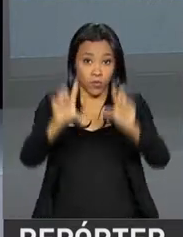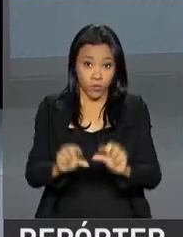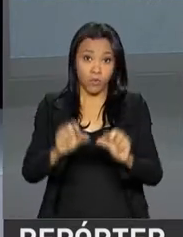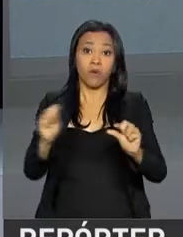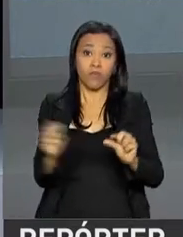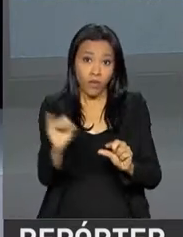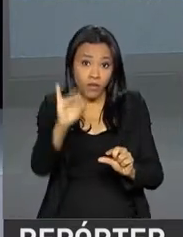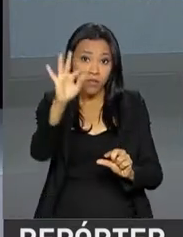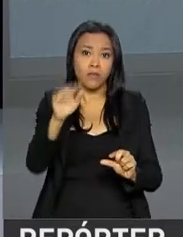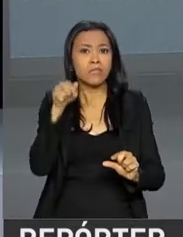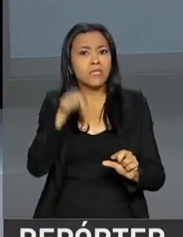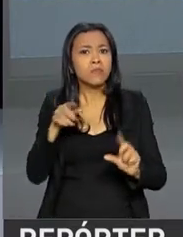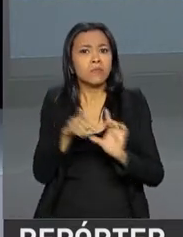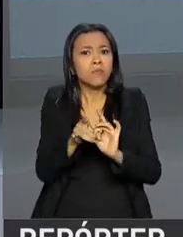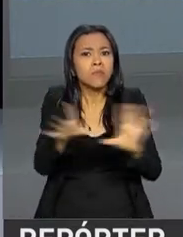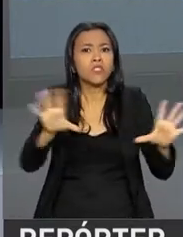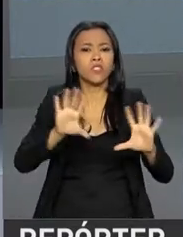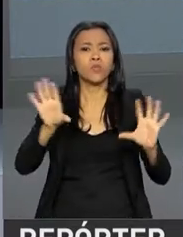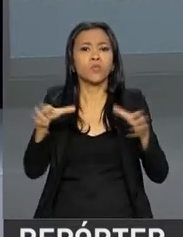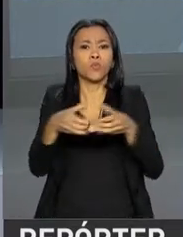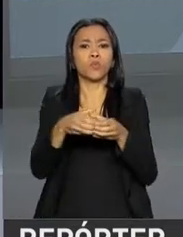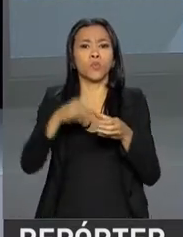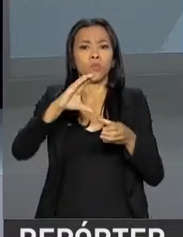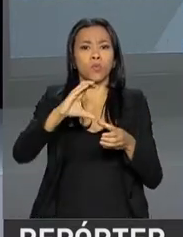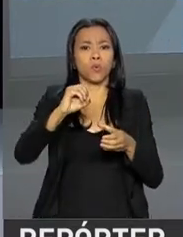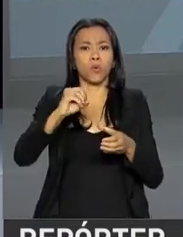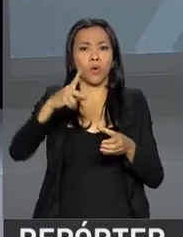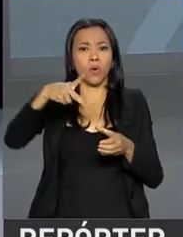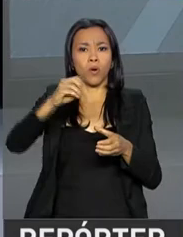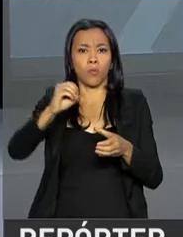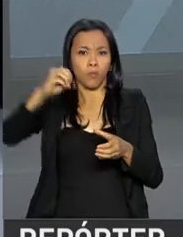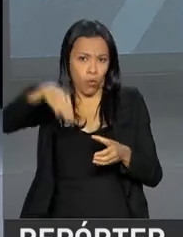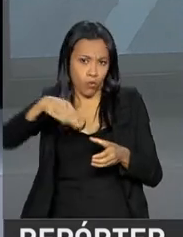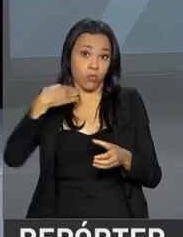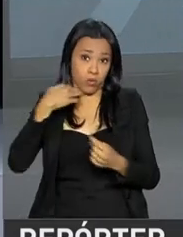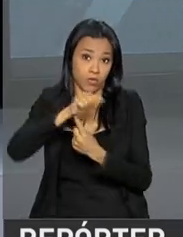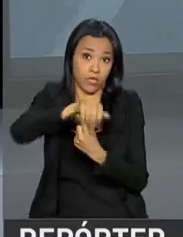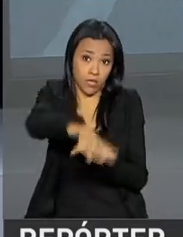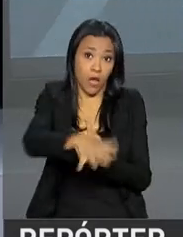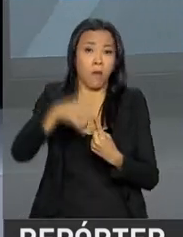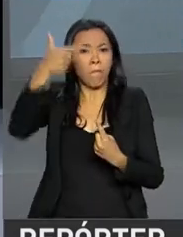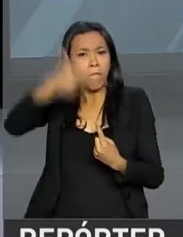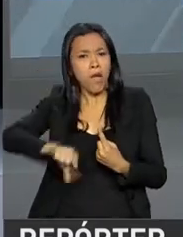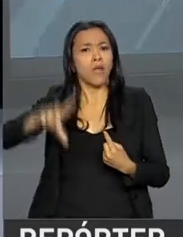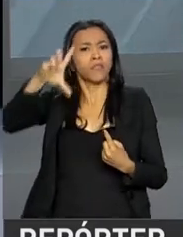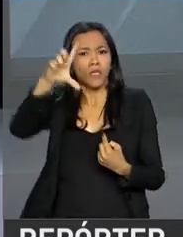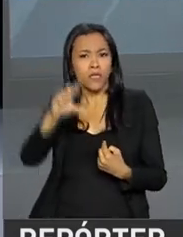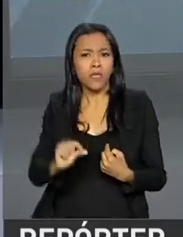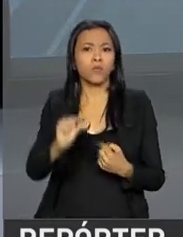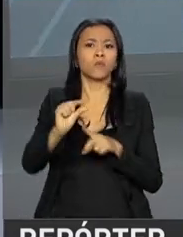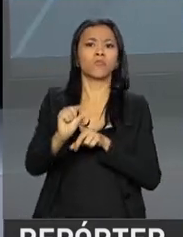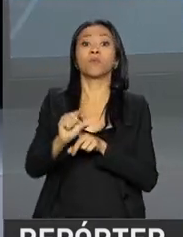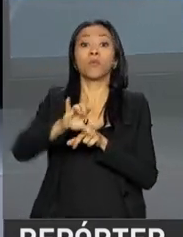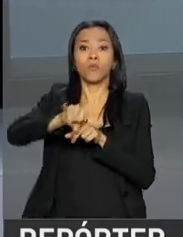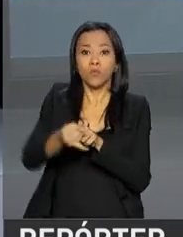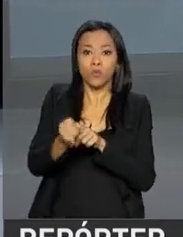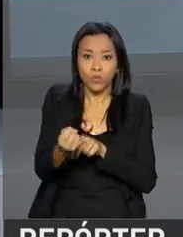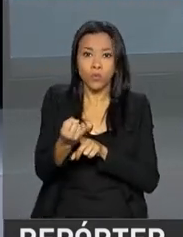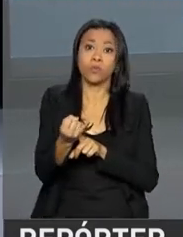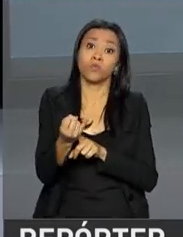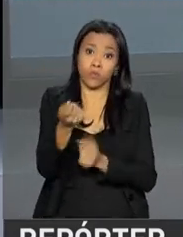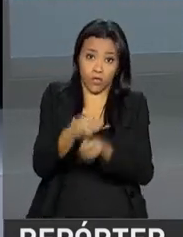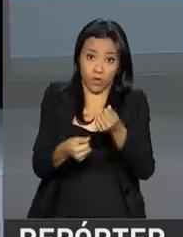tem permitido comitê de política monetária do banco central reduzir cada vez mais a taxa básica de juros da economia